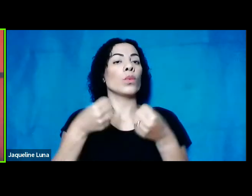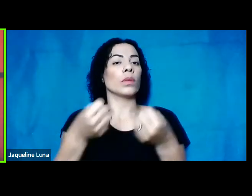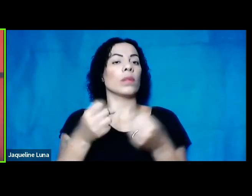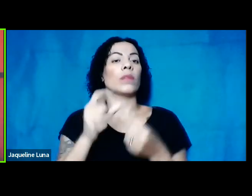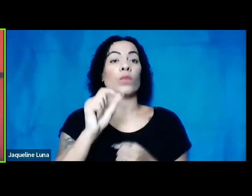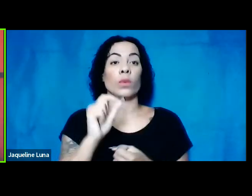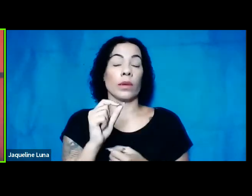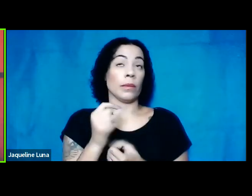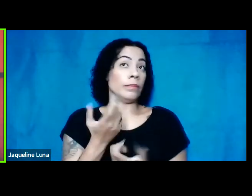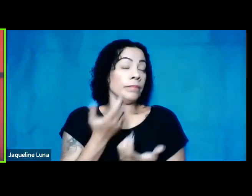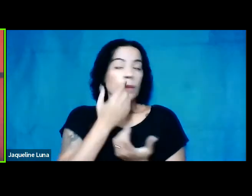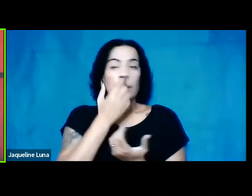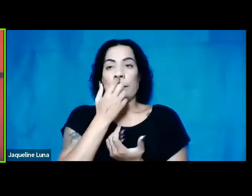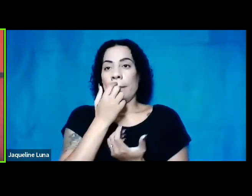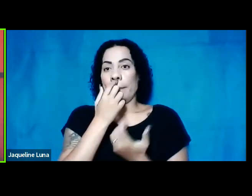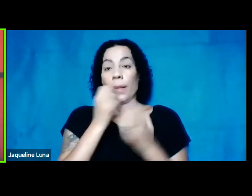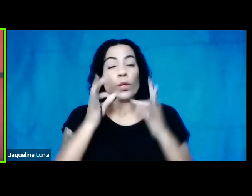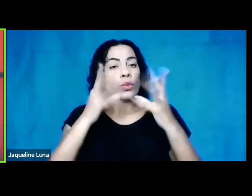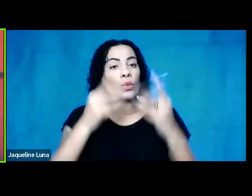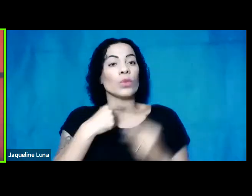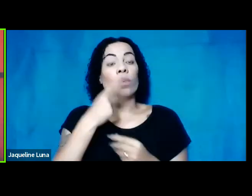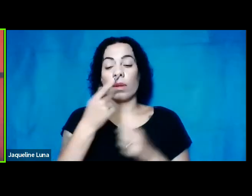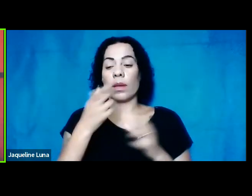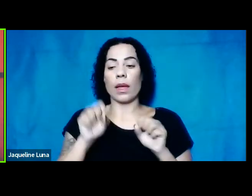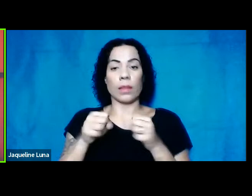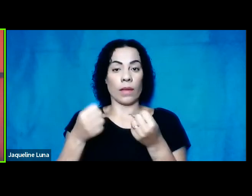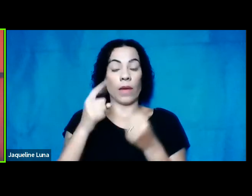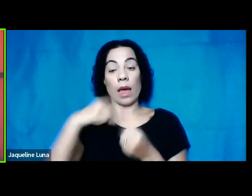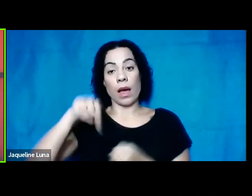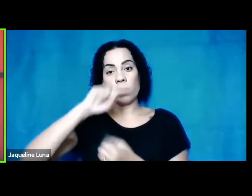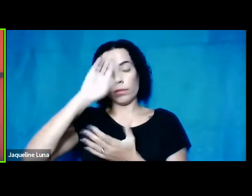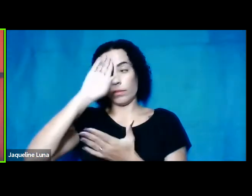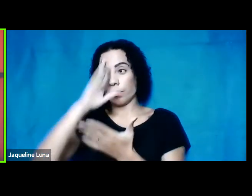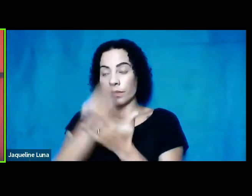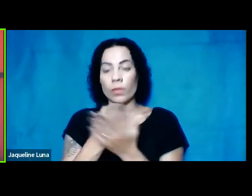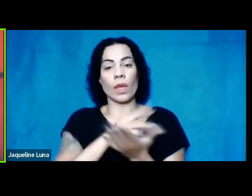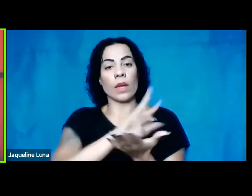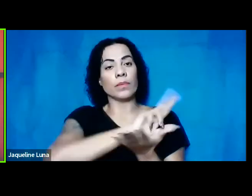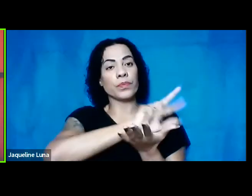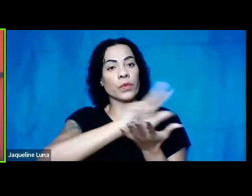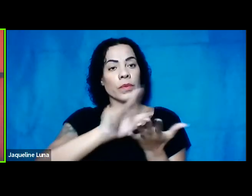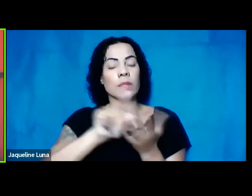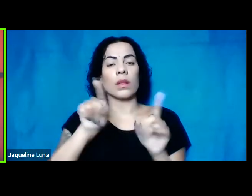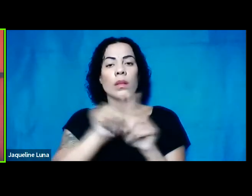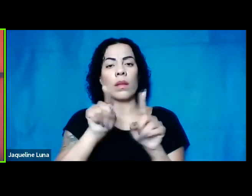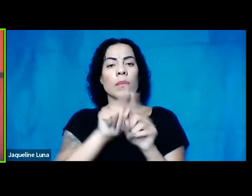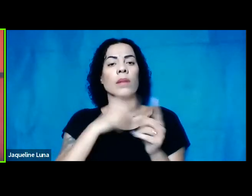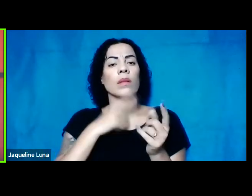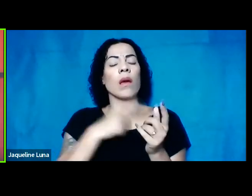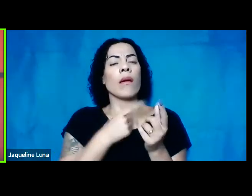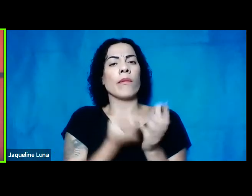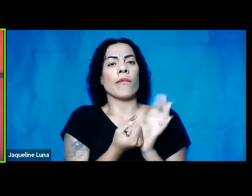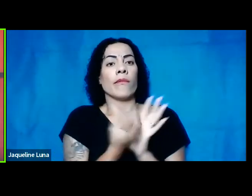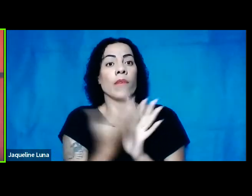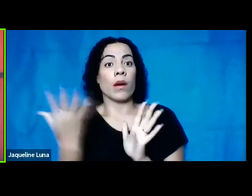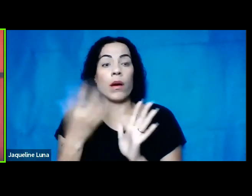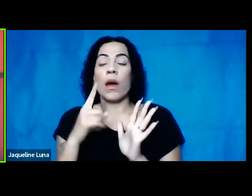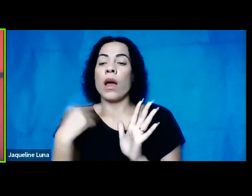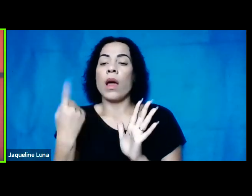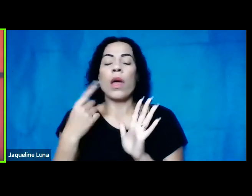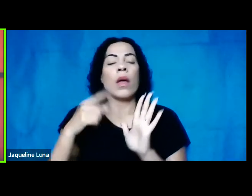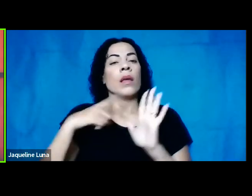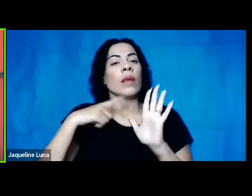gente... É, ao mesmo tempo que aposta na diversidade e na pluralidade, é parte da trajetória já da comunicação